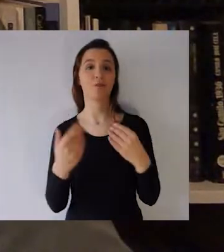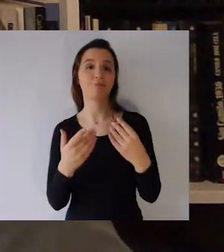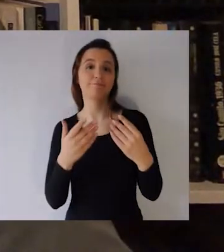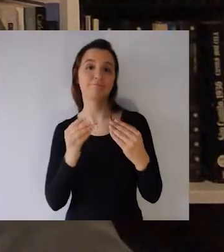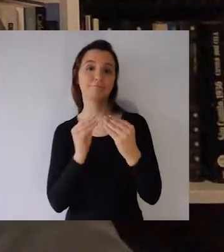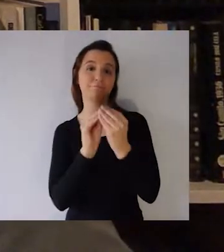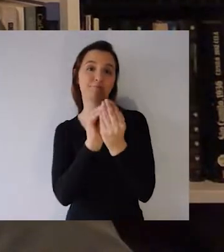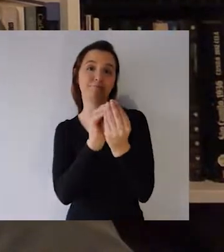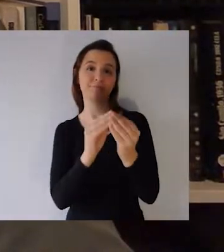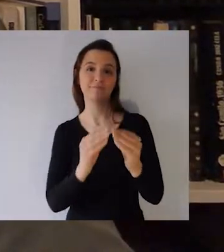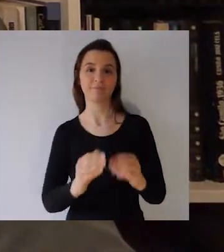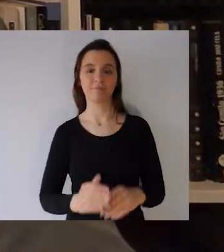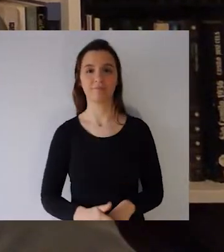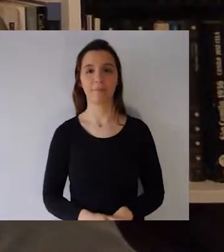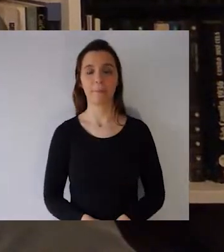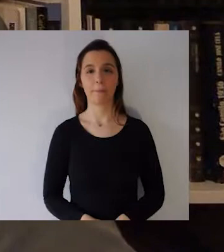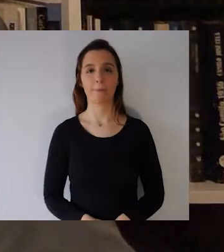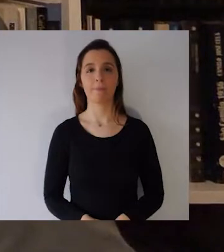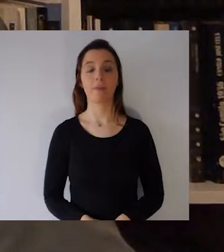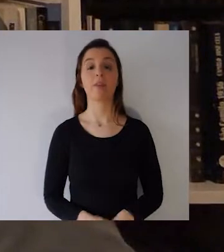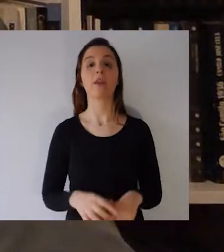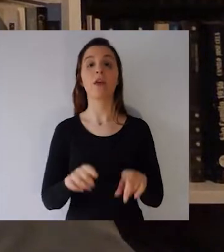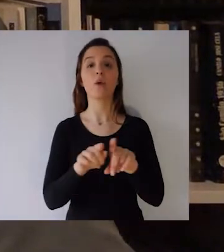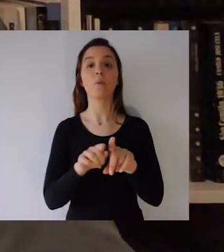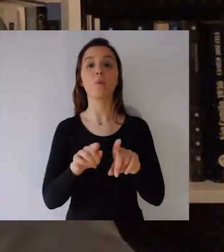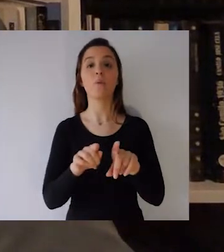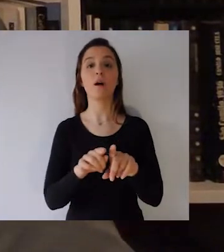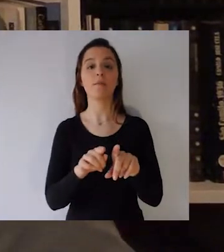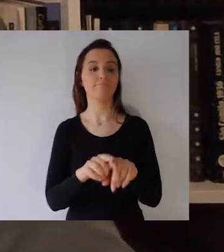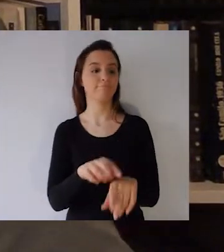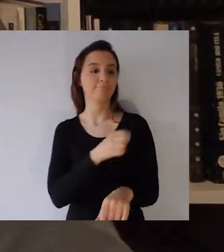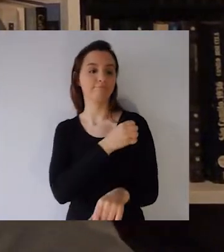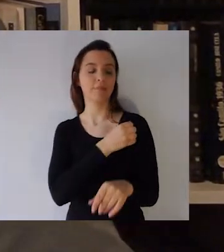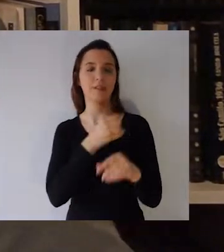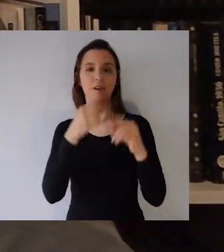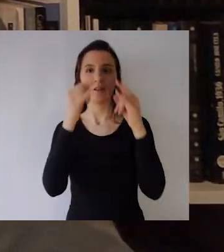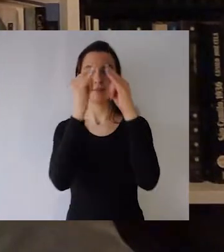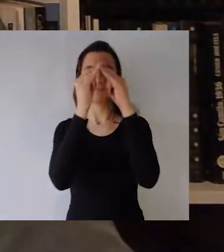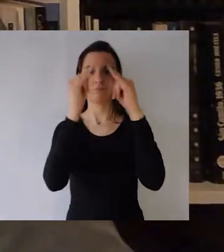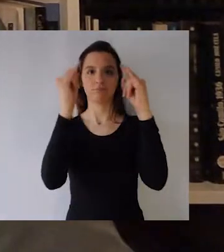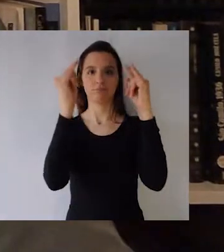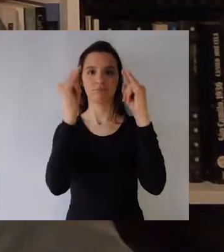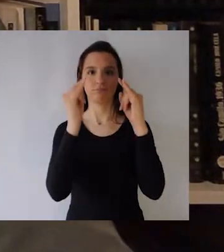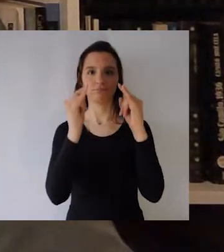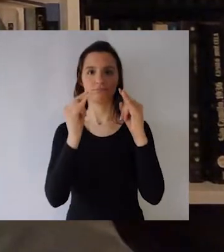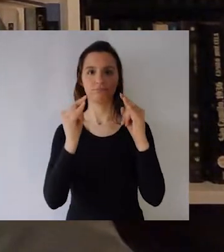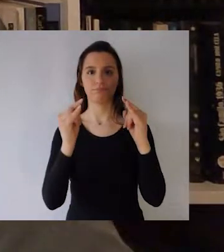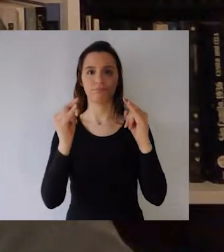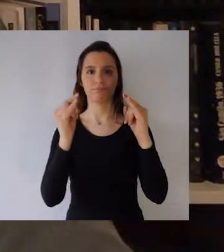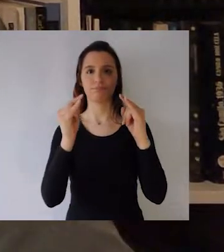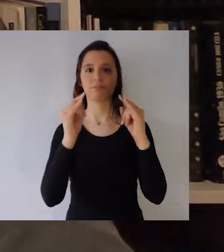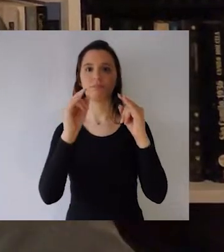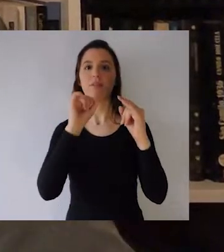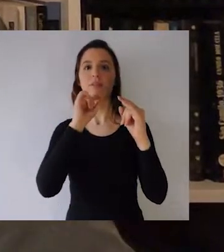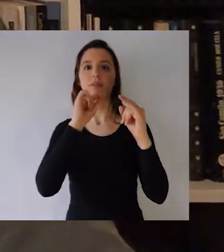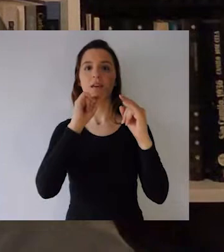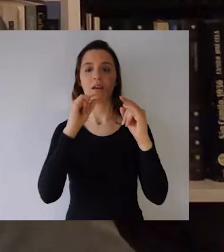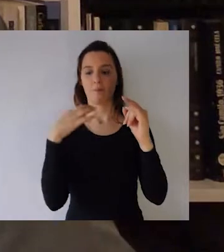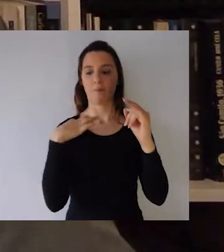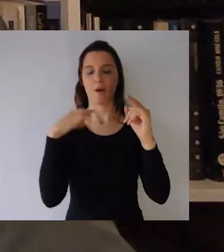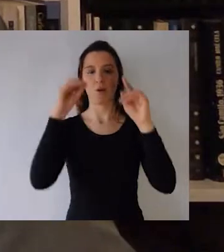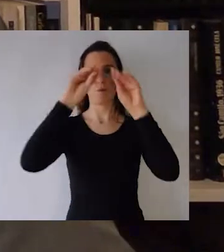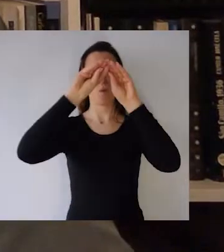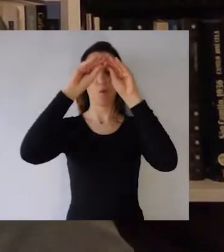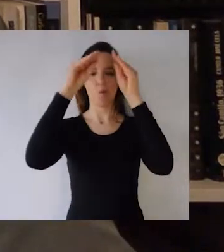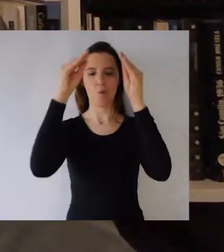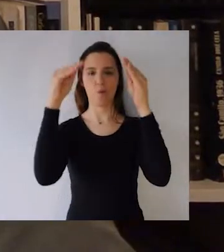naufrágios de verão, como manto abençoado pelas leis da dilatação,